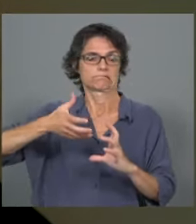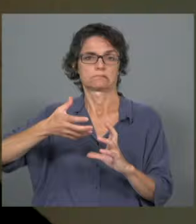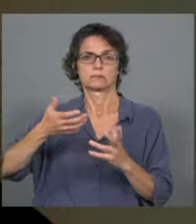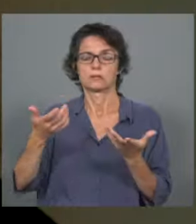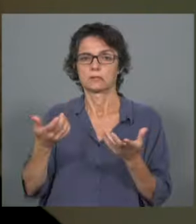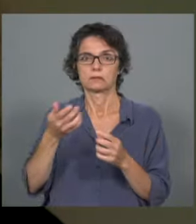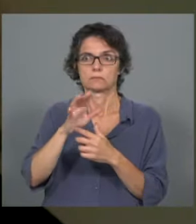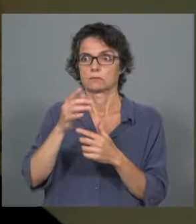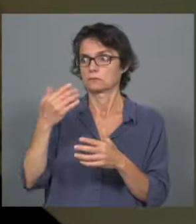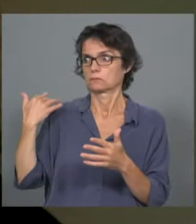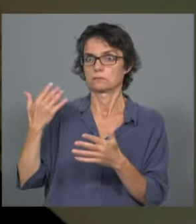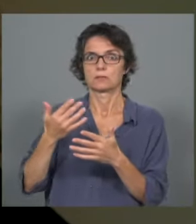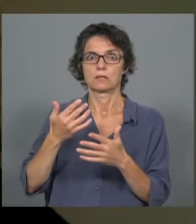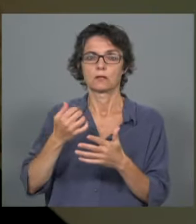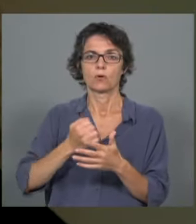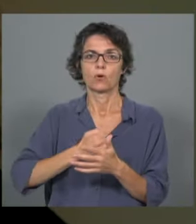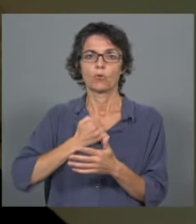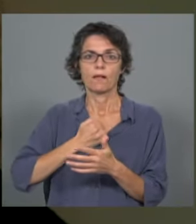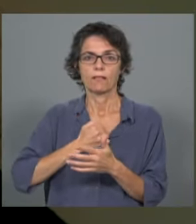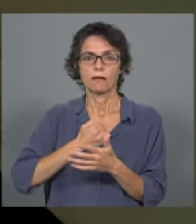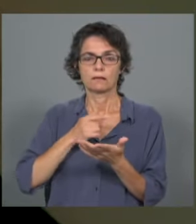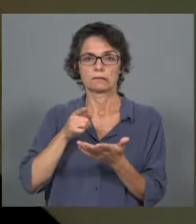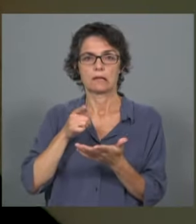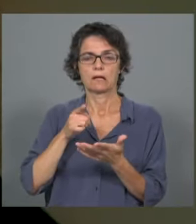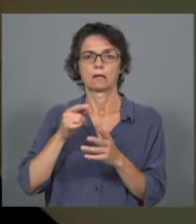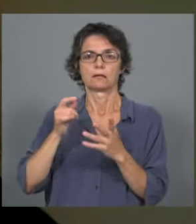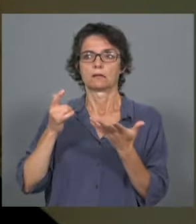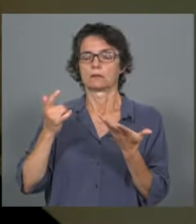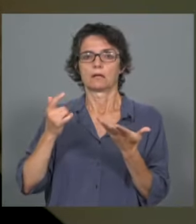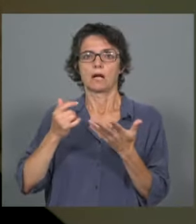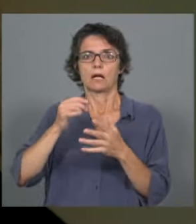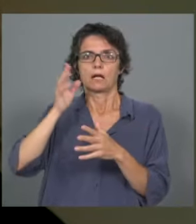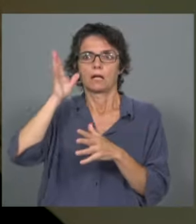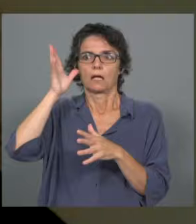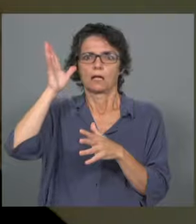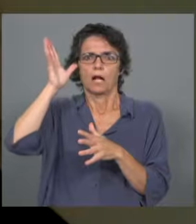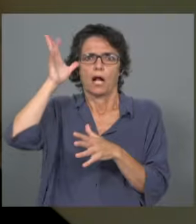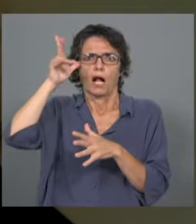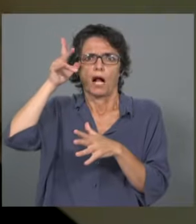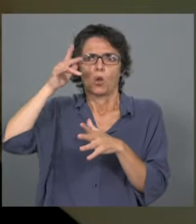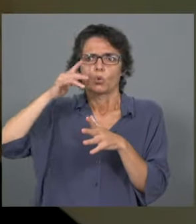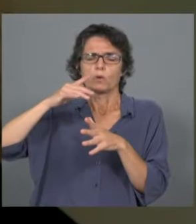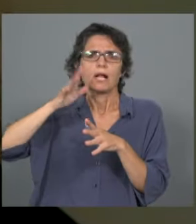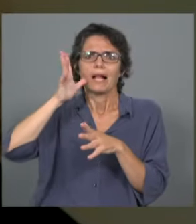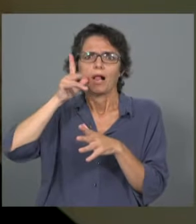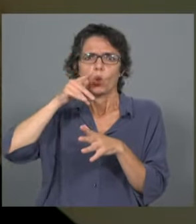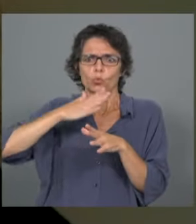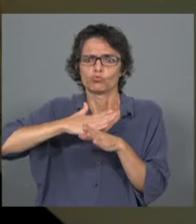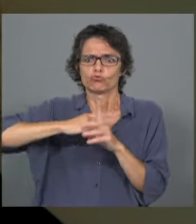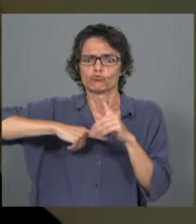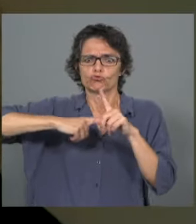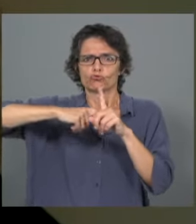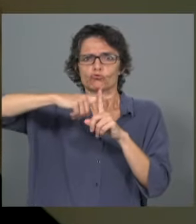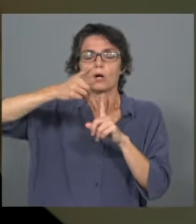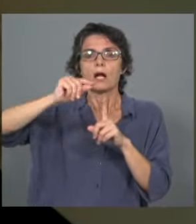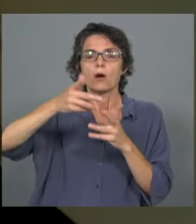onda de calor no Canadá, também oramos pela Nigéria, que é um país com